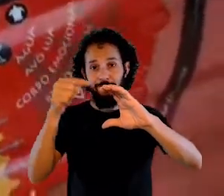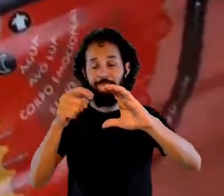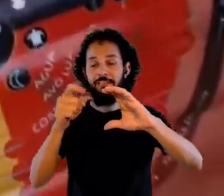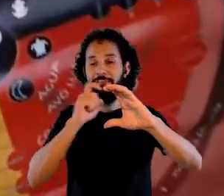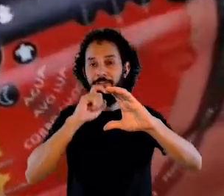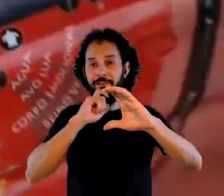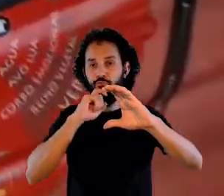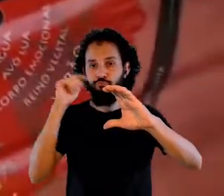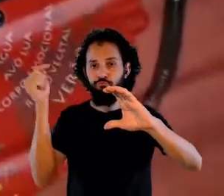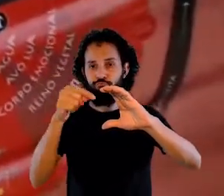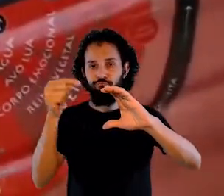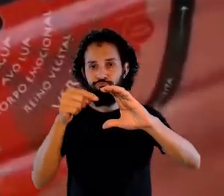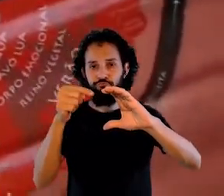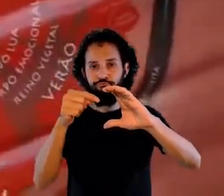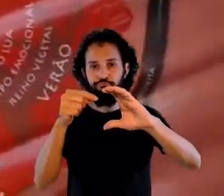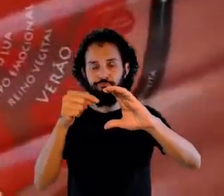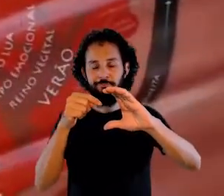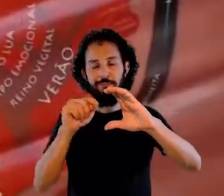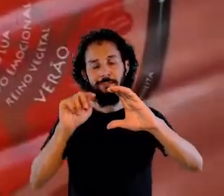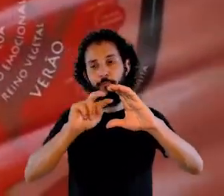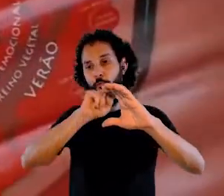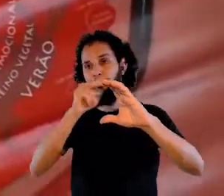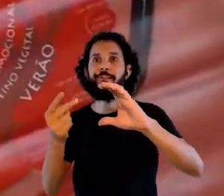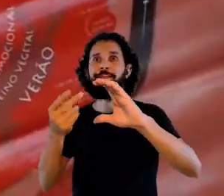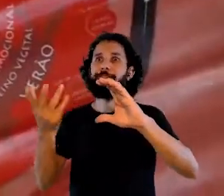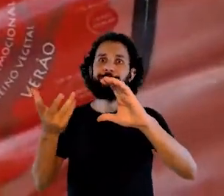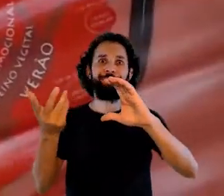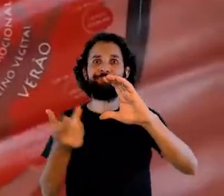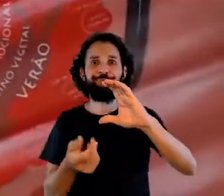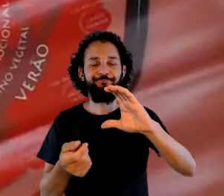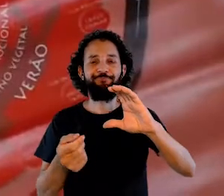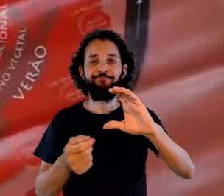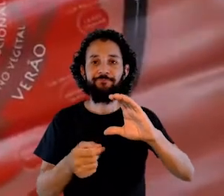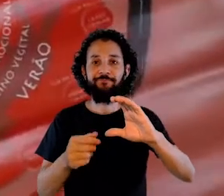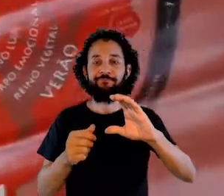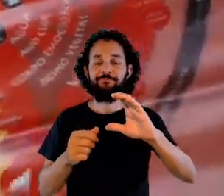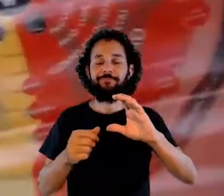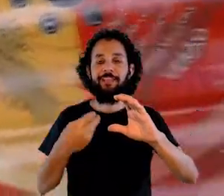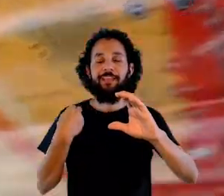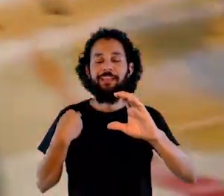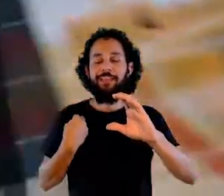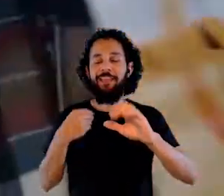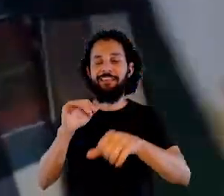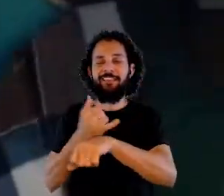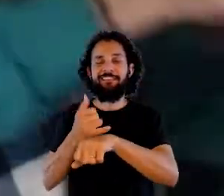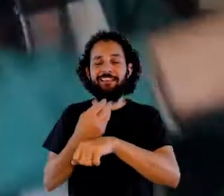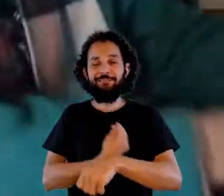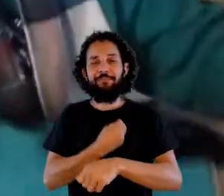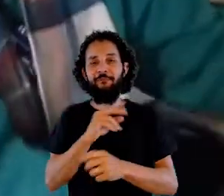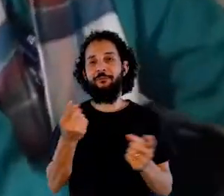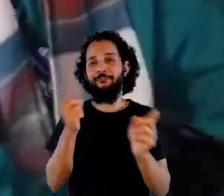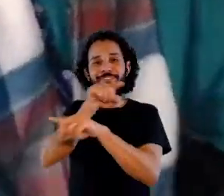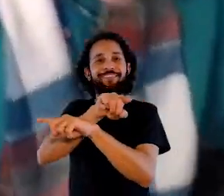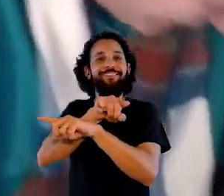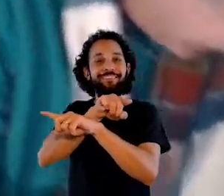sempre ao contrário, né? A arte de viver ao contrário, né? A arte de viver ao contrário.